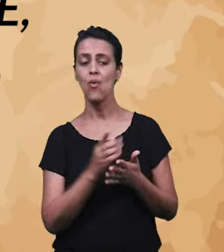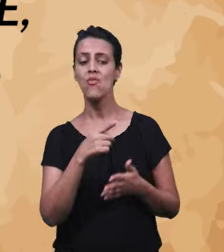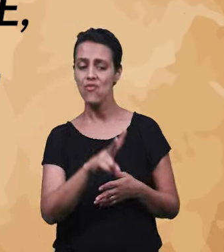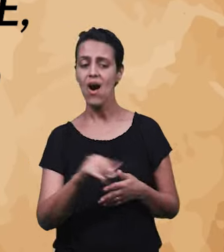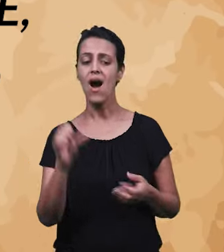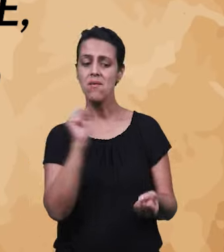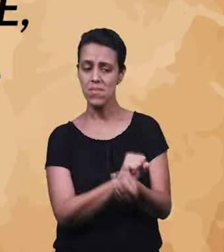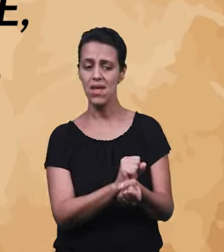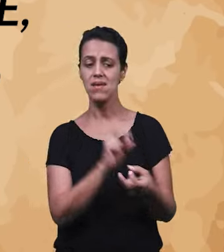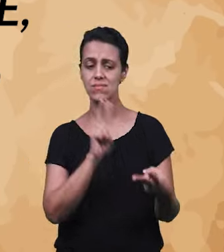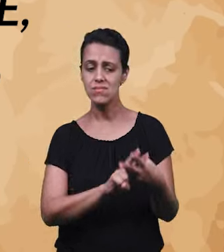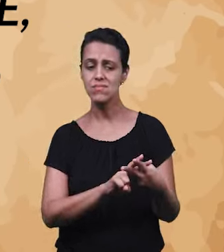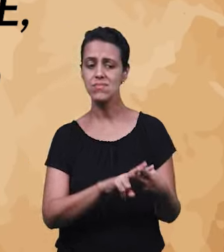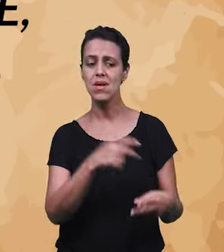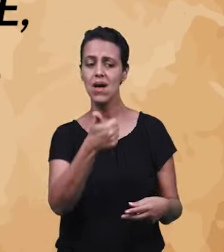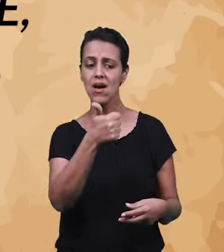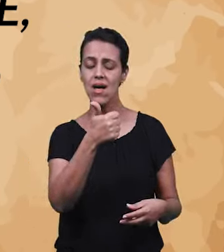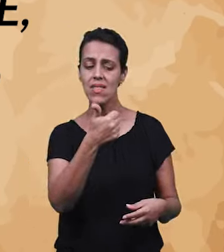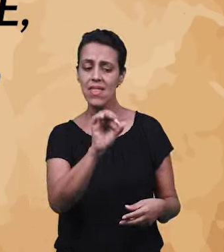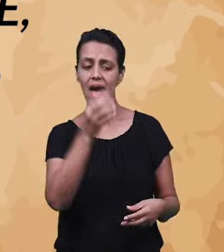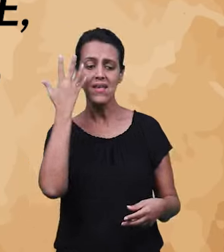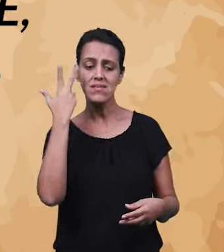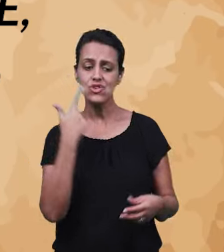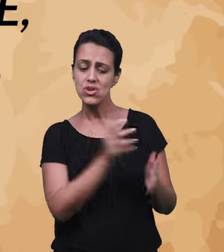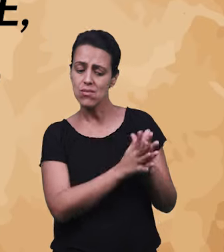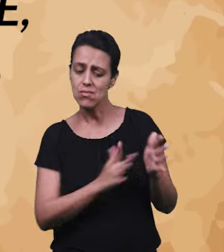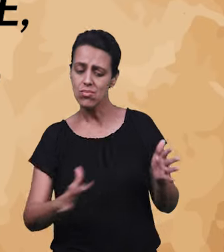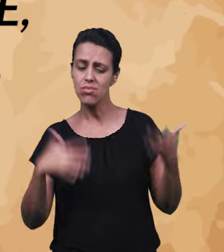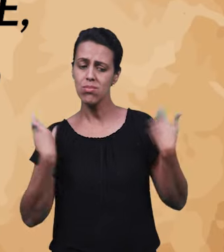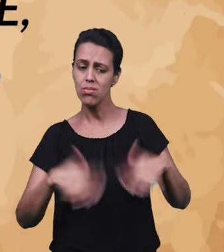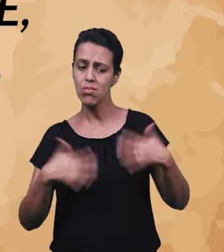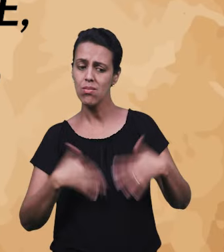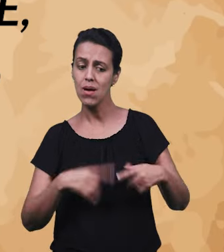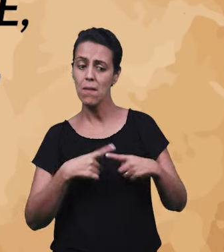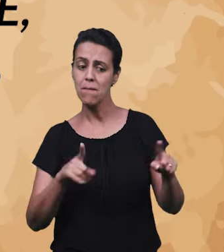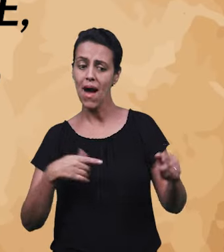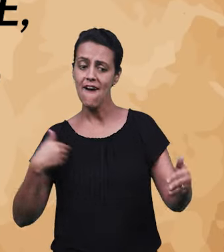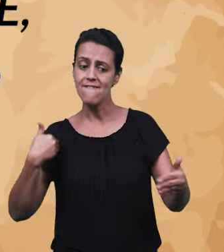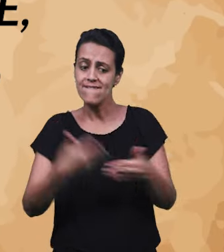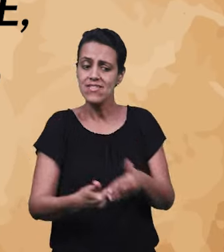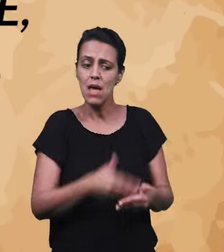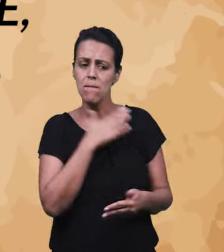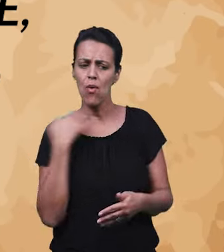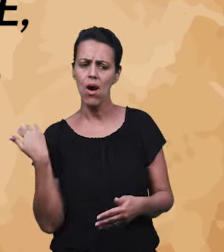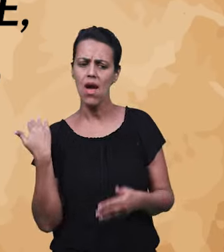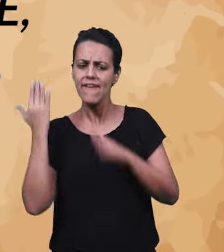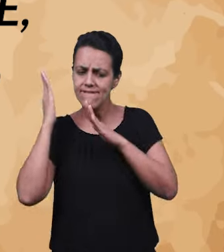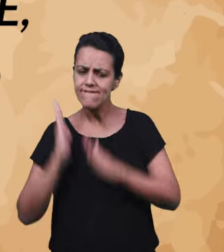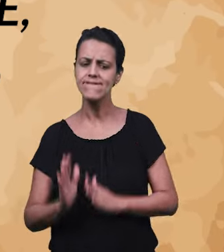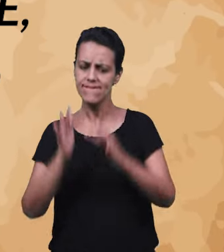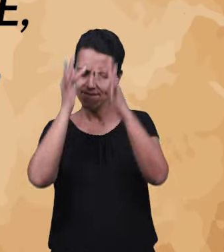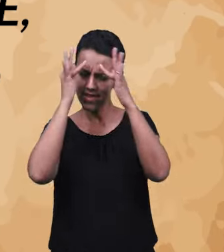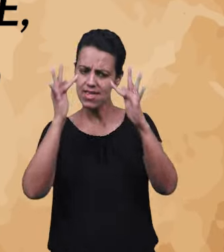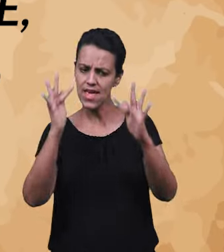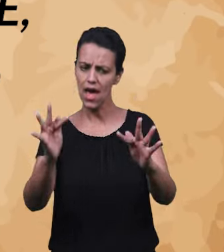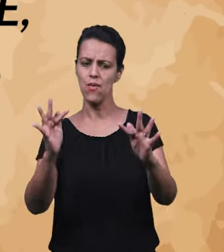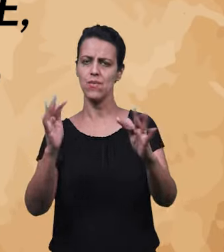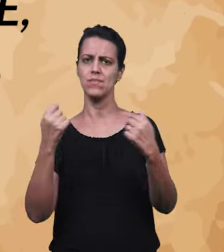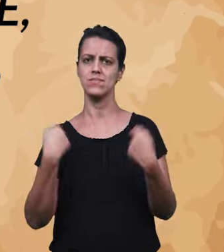prisão, tereis tribulação de 10 dias, aí, ser fiel até a morte. Então, amém. A doutrina